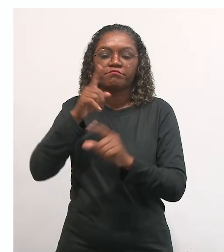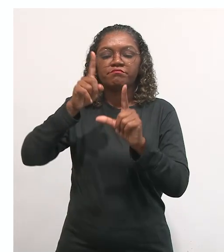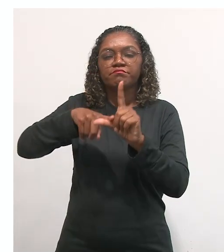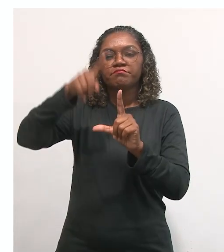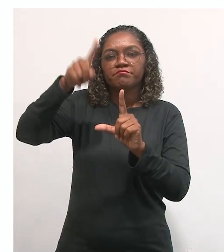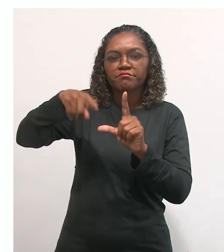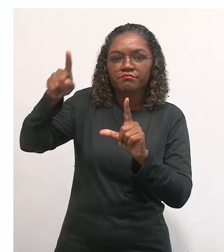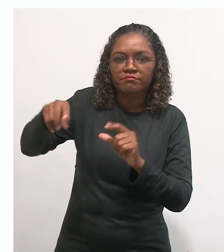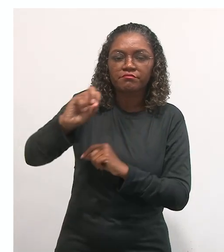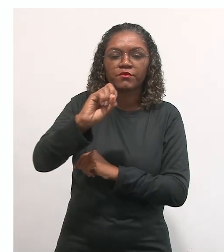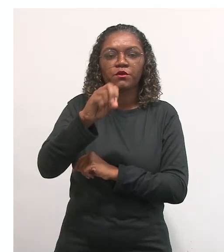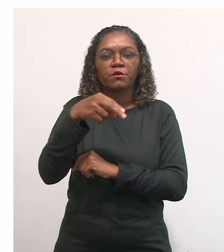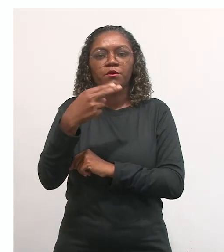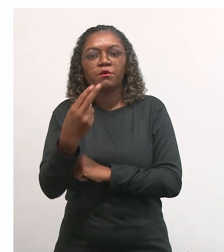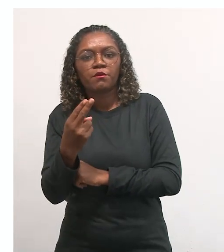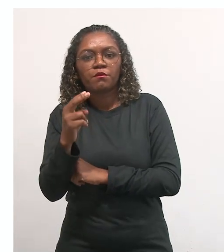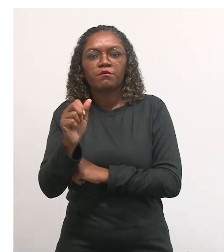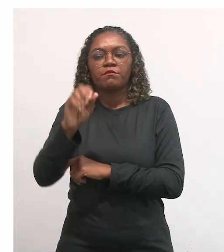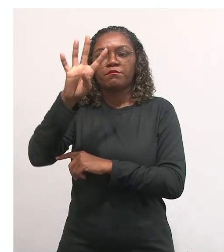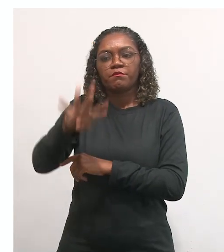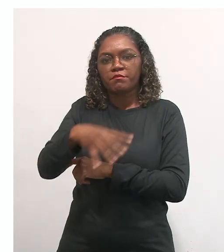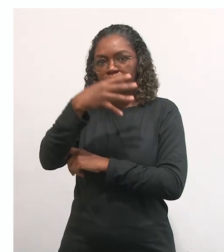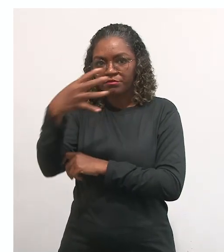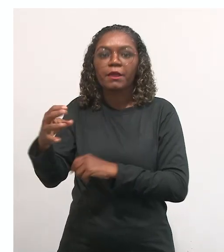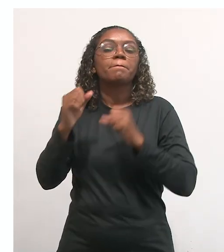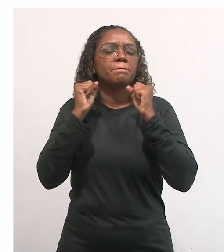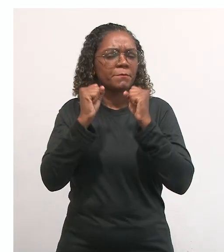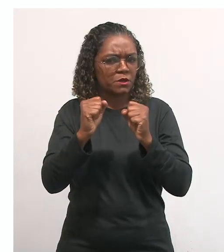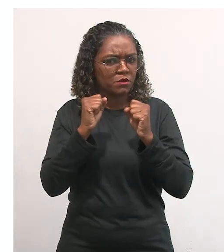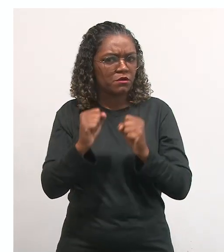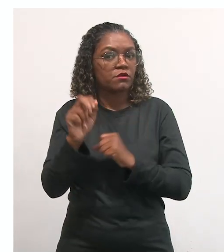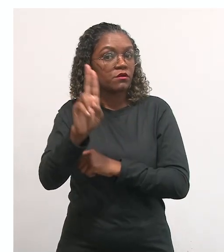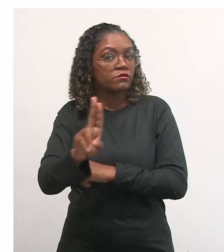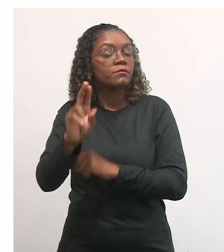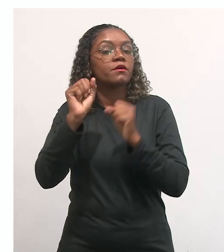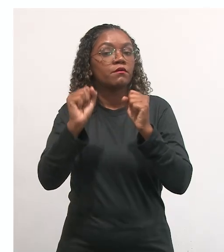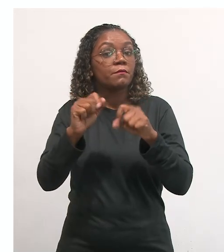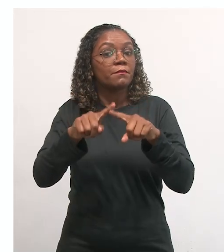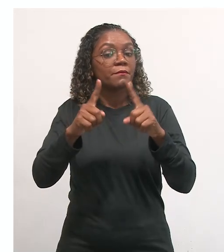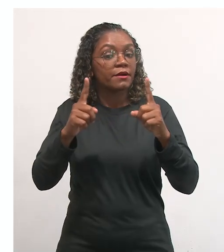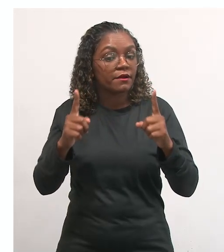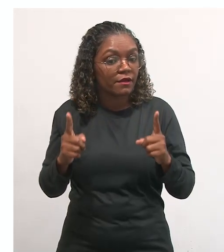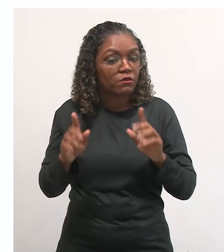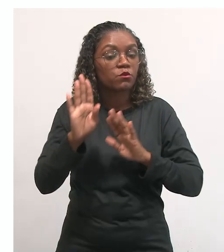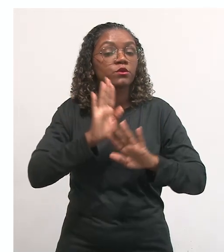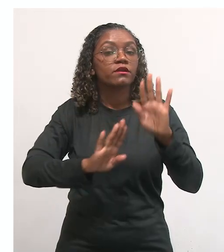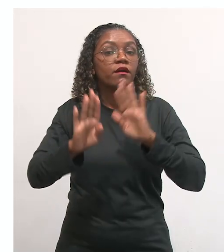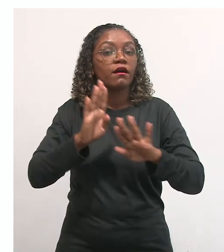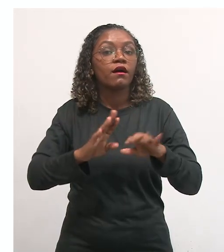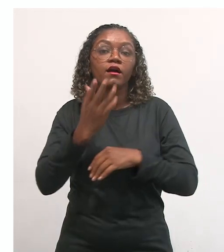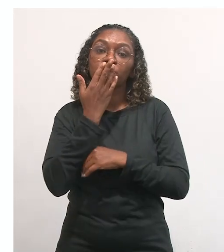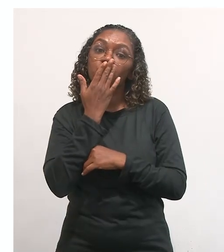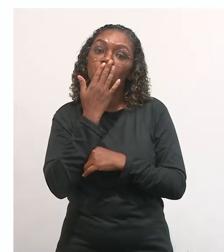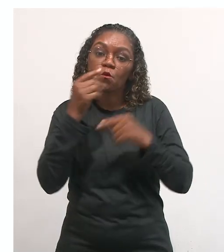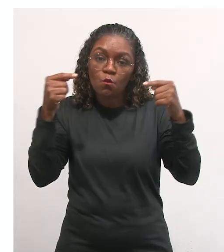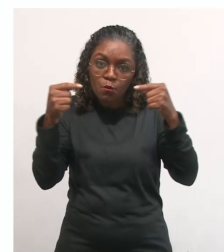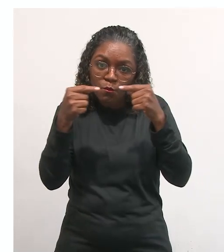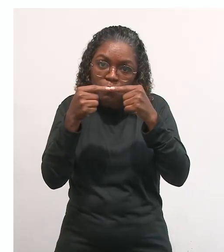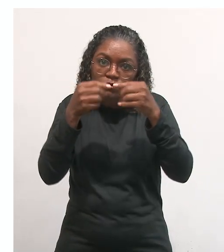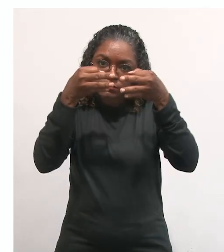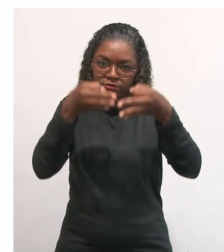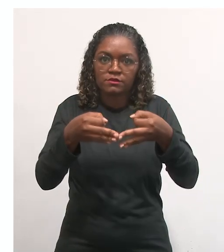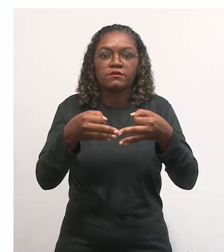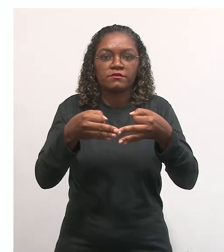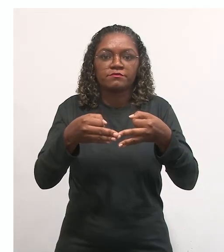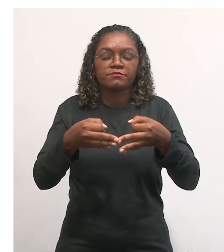precisa fazer com cores beleza tranquilo mas e não vai pesar a mão também porque a gente tem que pensar em algo que fique